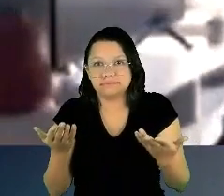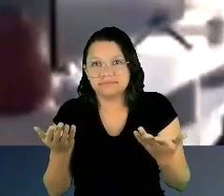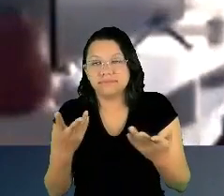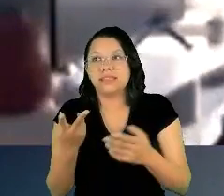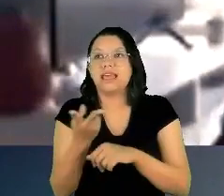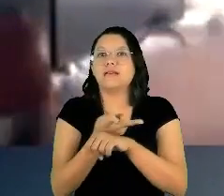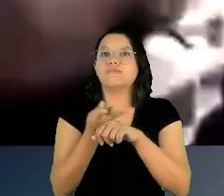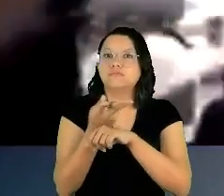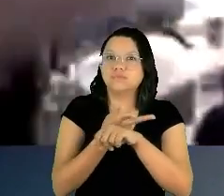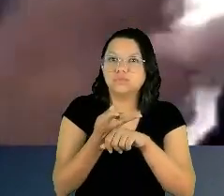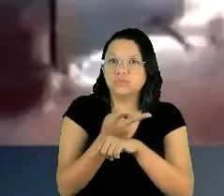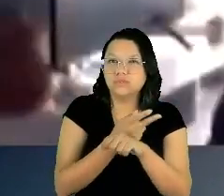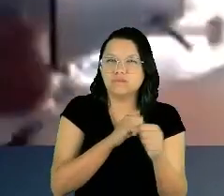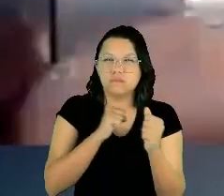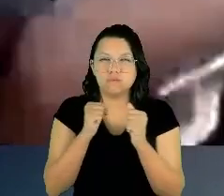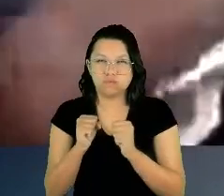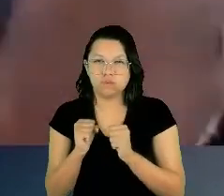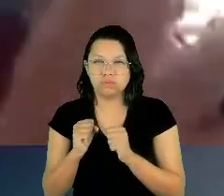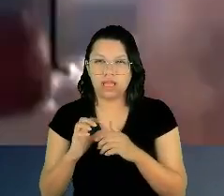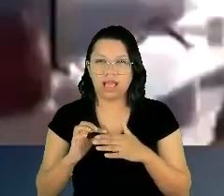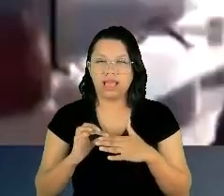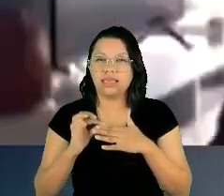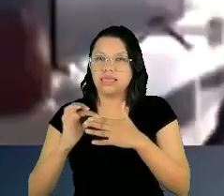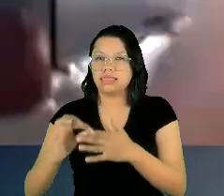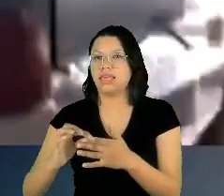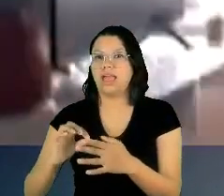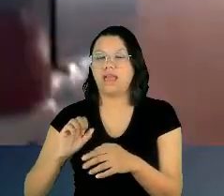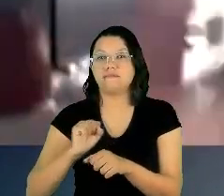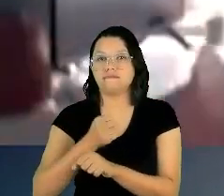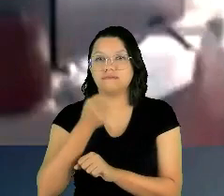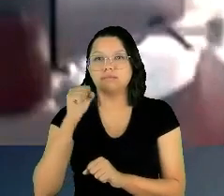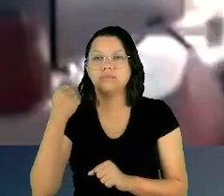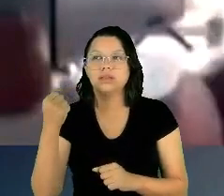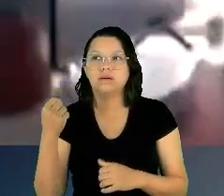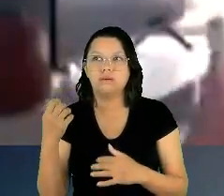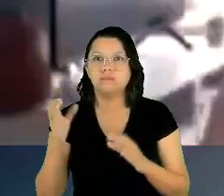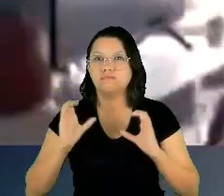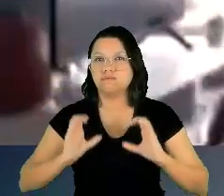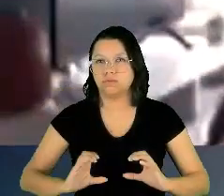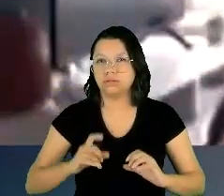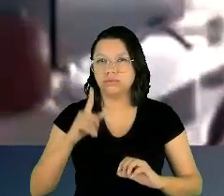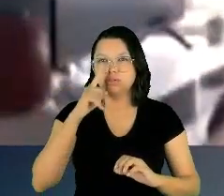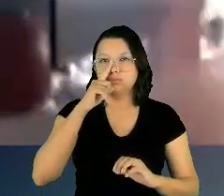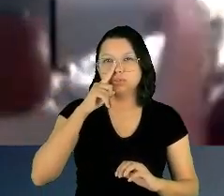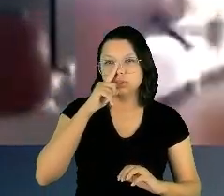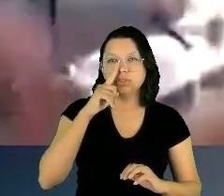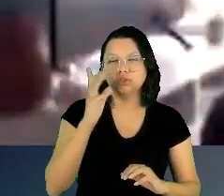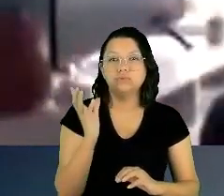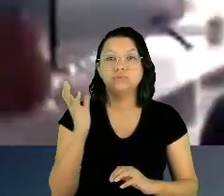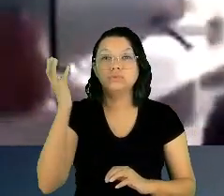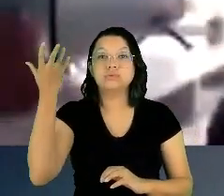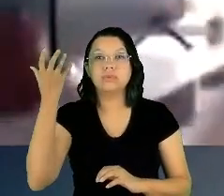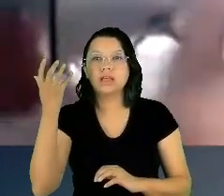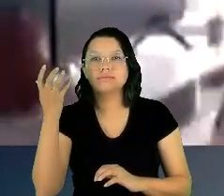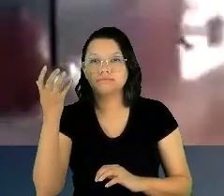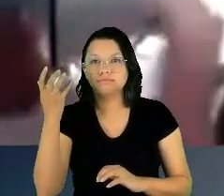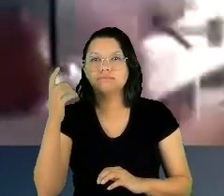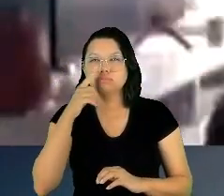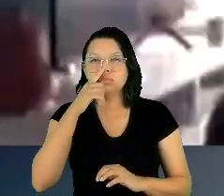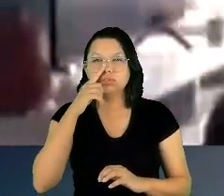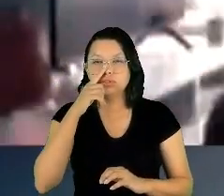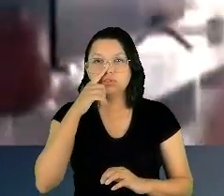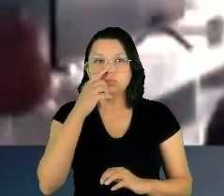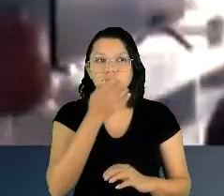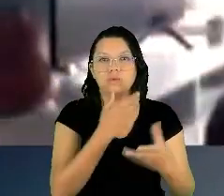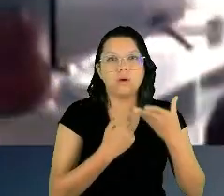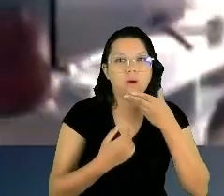que busca por status, por poder, que leva a maior comportamento de risco, ou seja, tomar a decisão